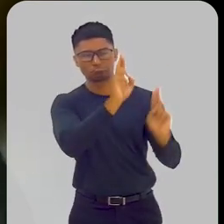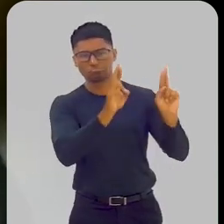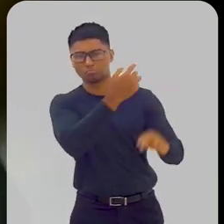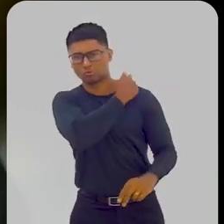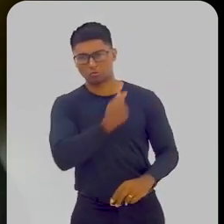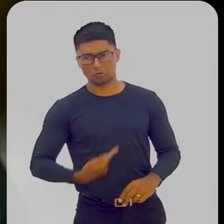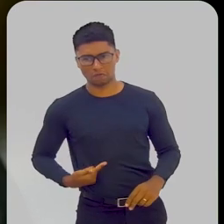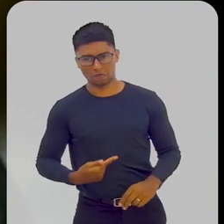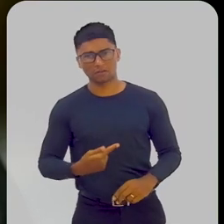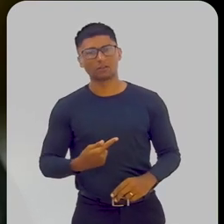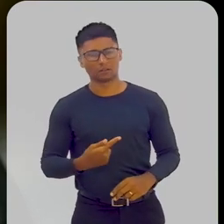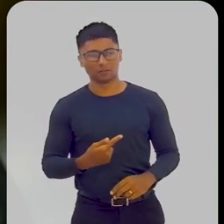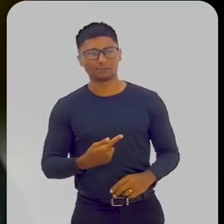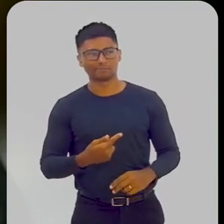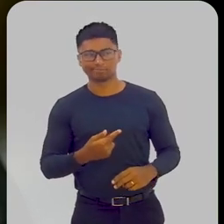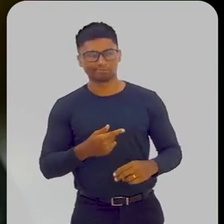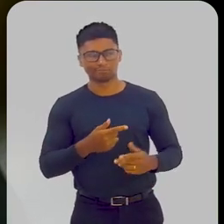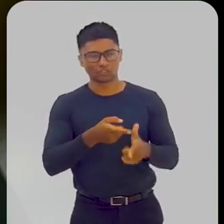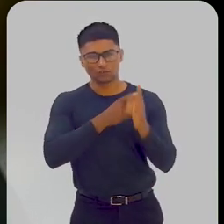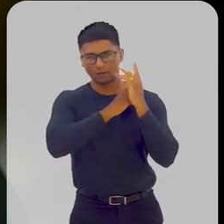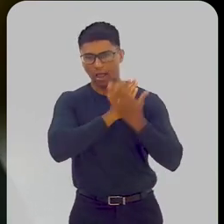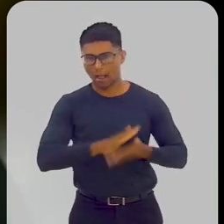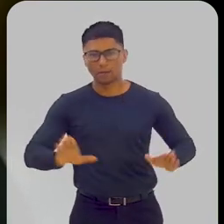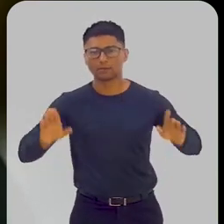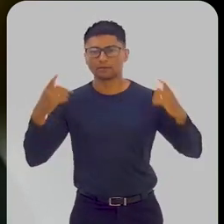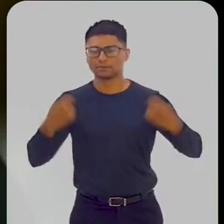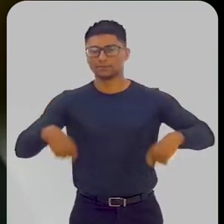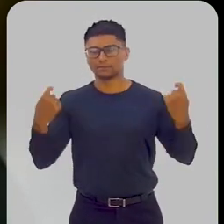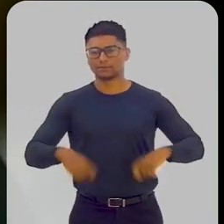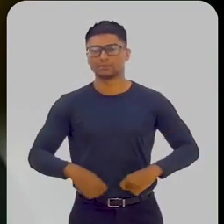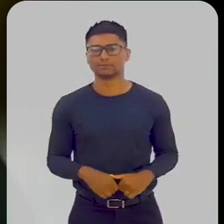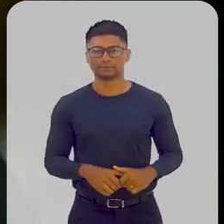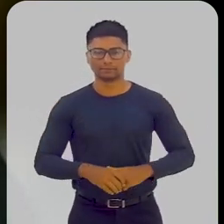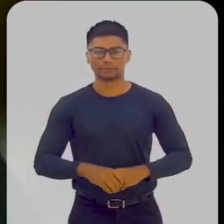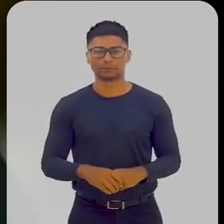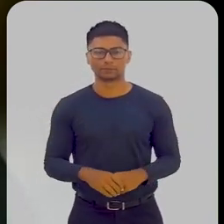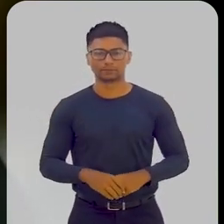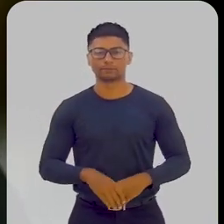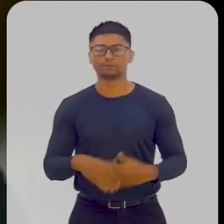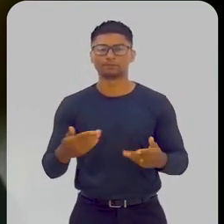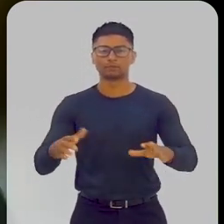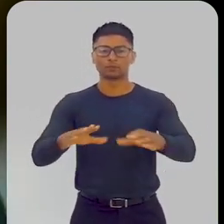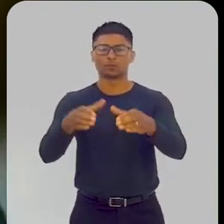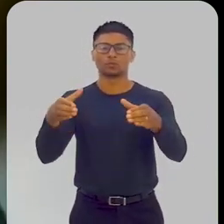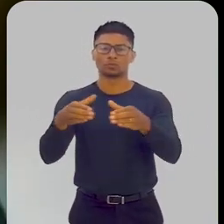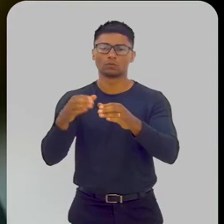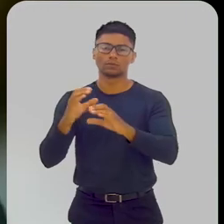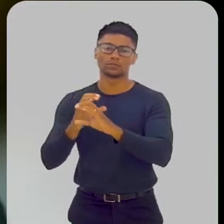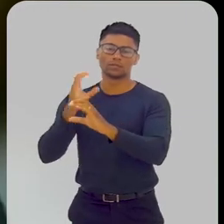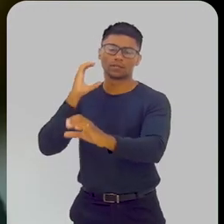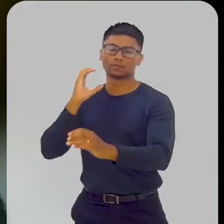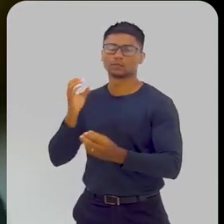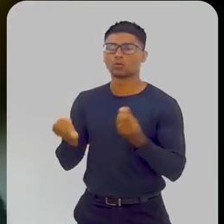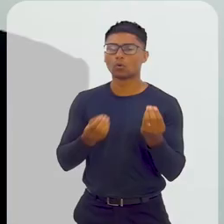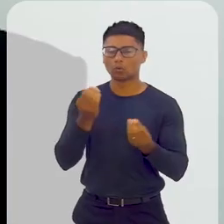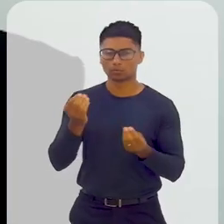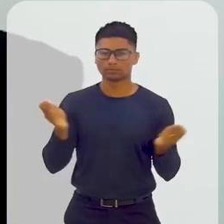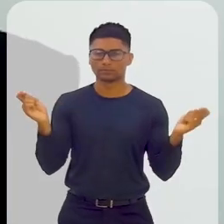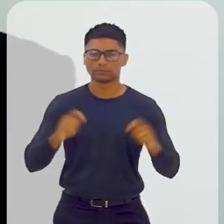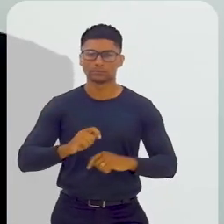as nossas autoridades, nossos governos têm com o nosso Estado. Resumindo, é isso, Geisa. Como o Clube de